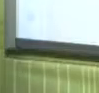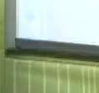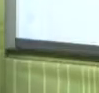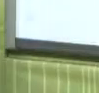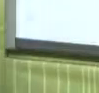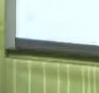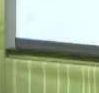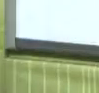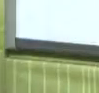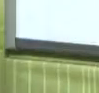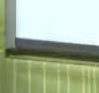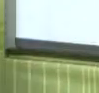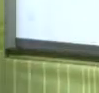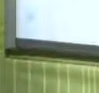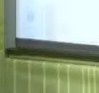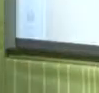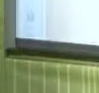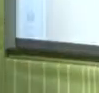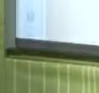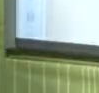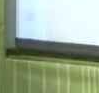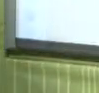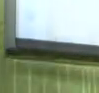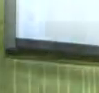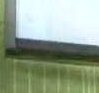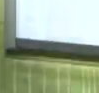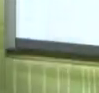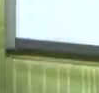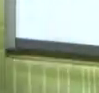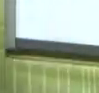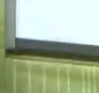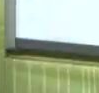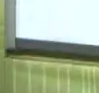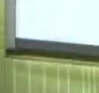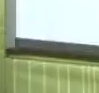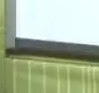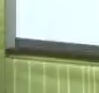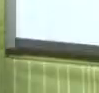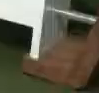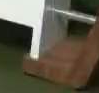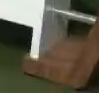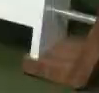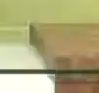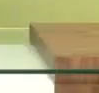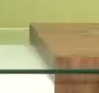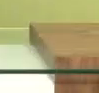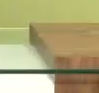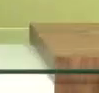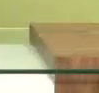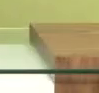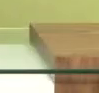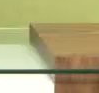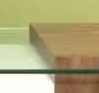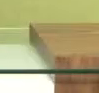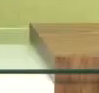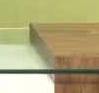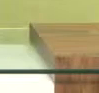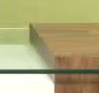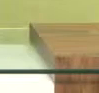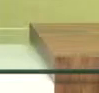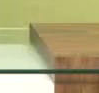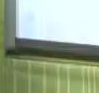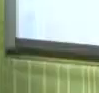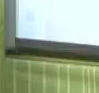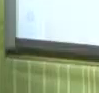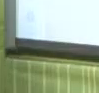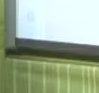Olá, estamos aqui para mais um encontro, eu e o professor Jordano. Boa noite, professor Jordano. Boa noite, professora. Boa noite a todos.